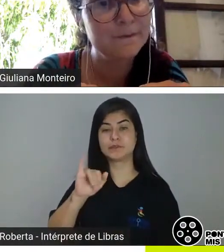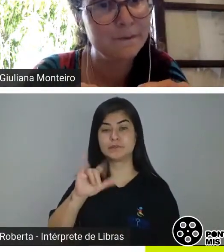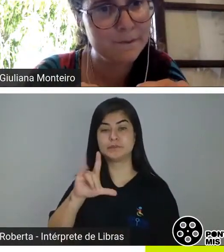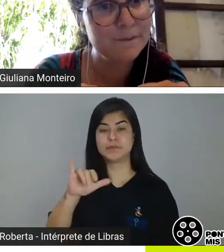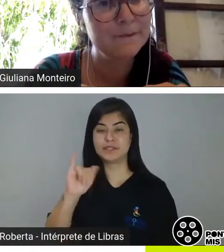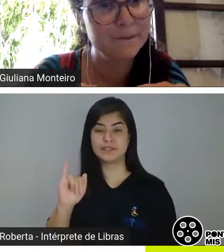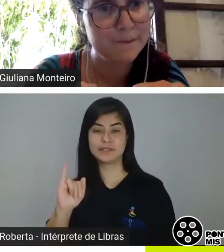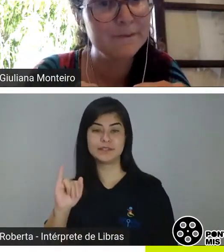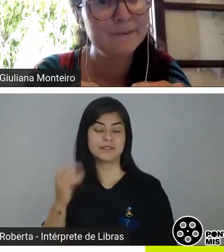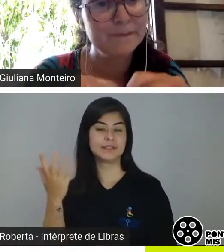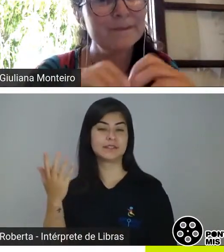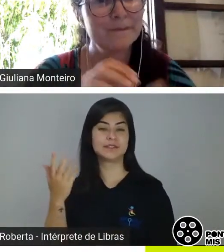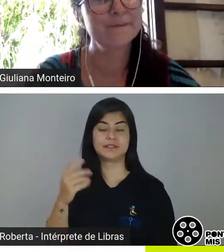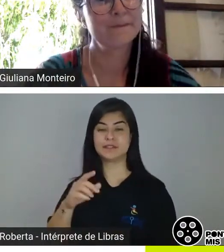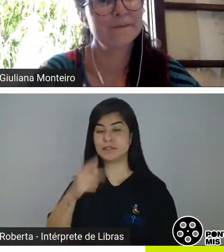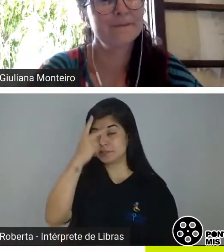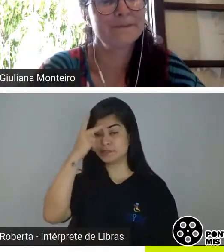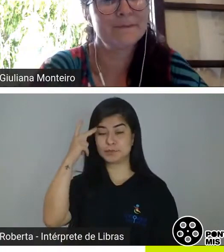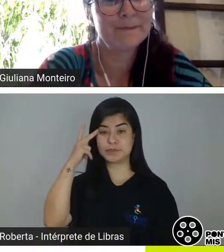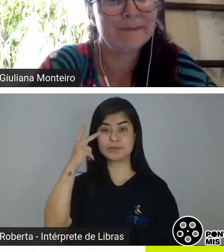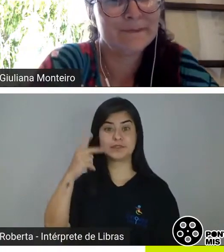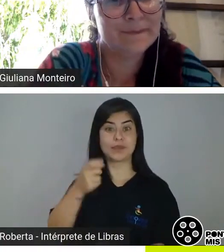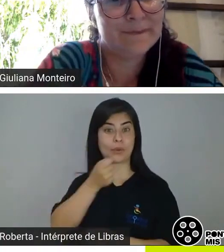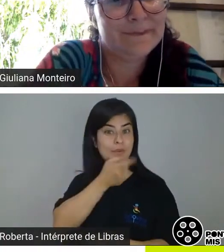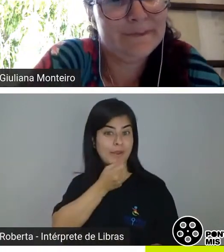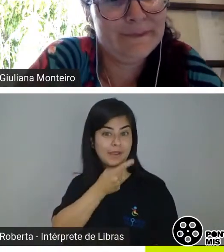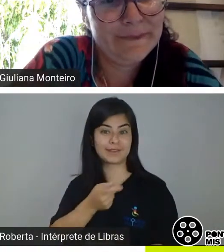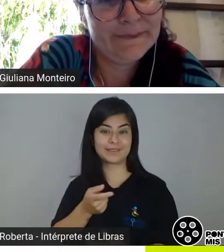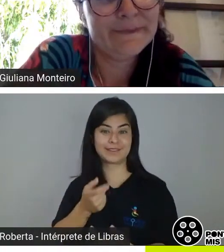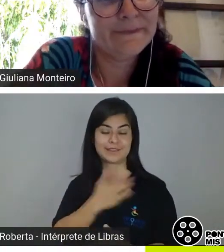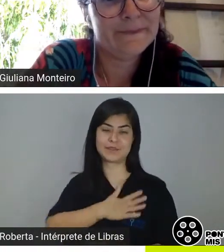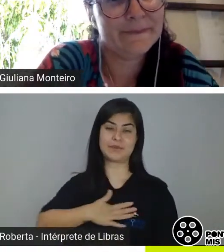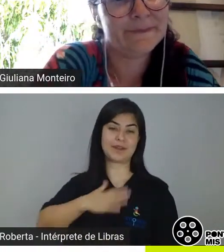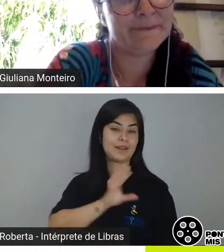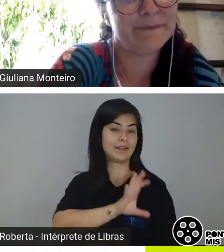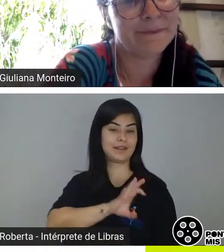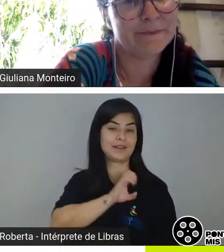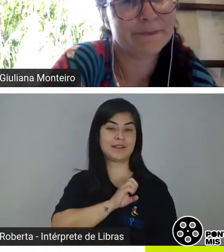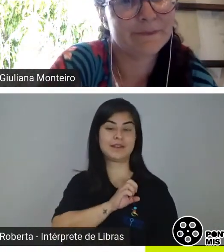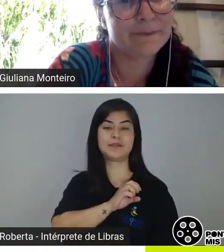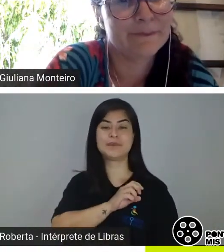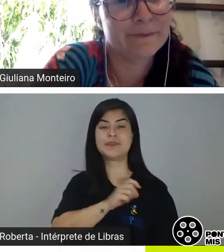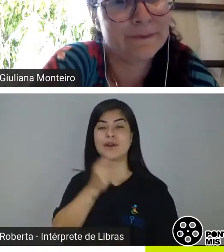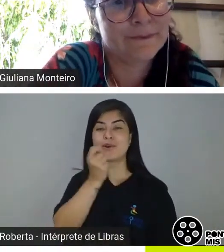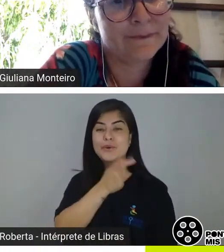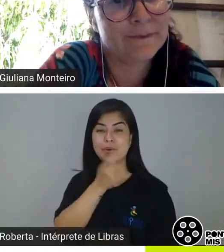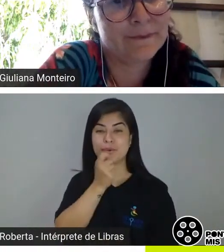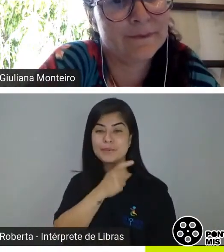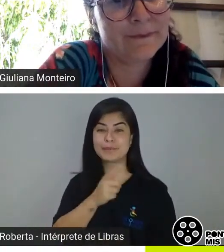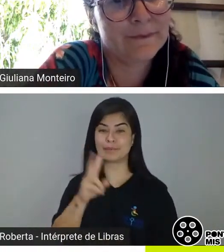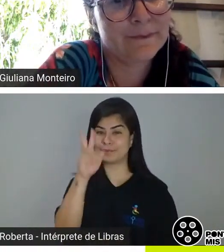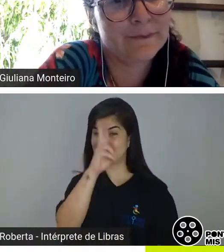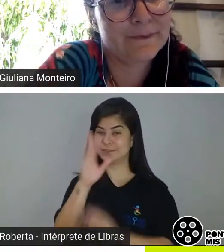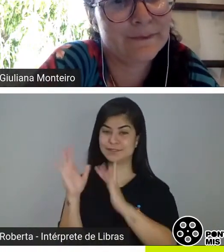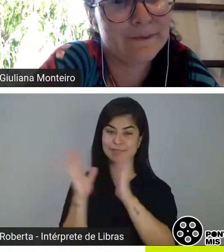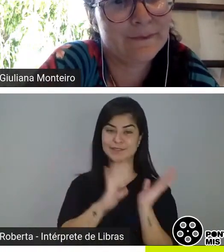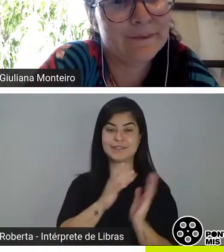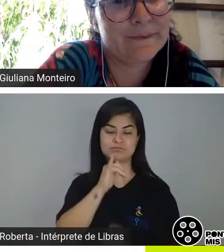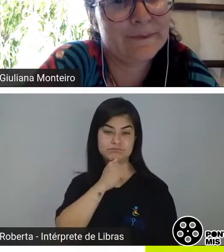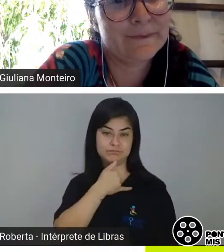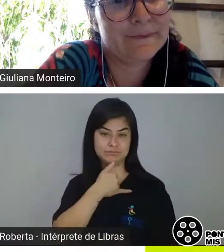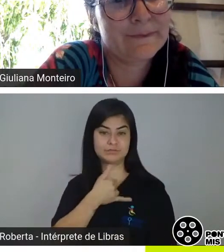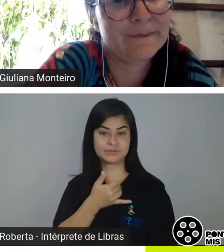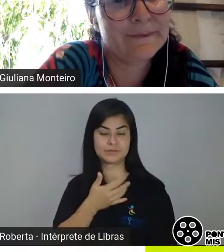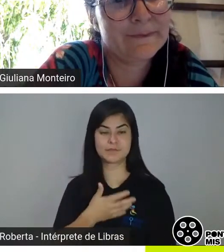são os meus ídolos, os comediantes de histórias tristes, né? São os grandes filmes para mim, Scola, Nós Que Nos